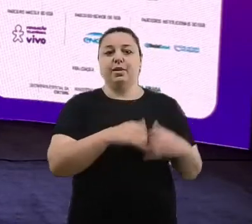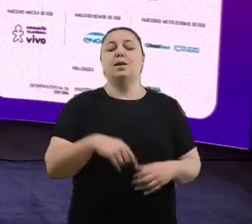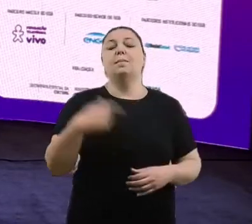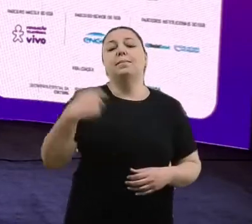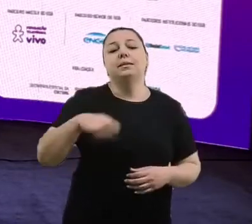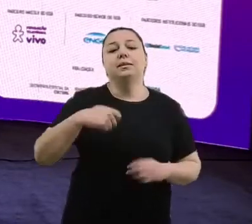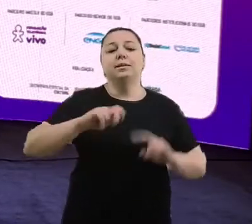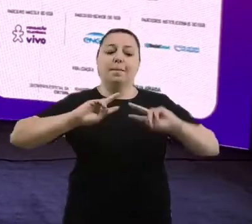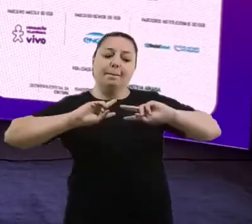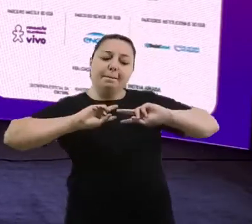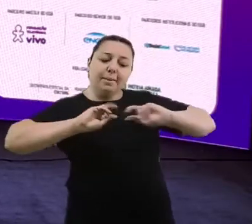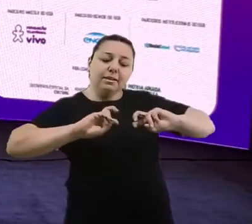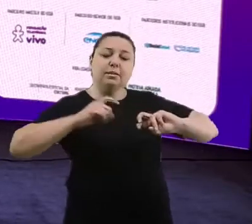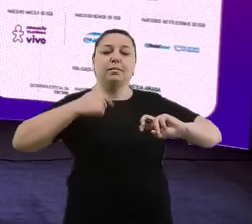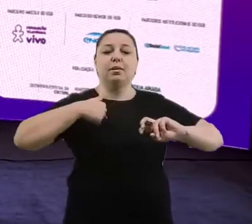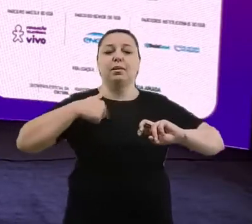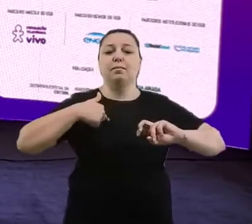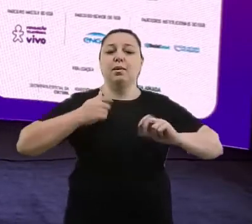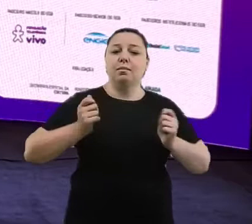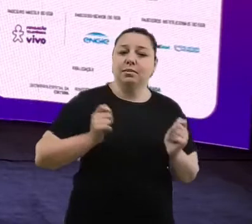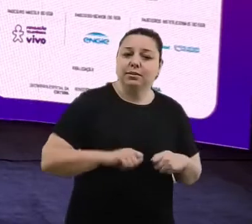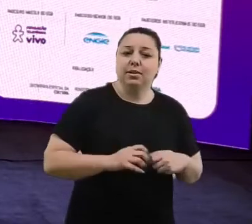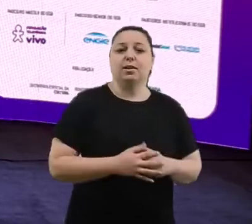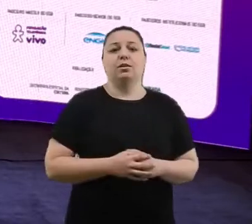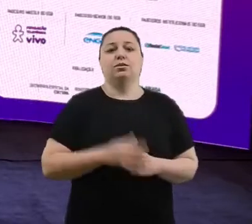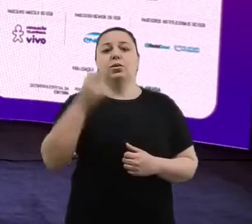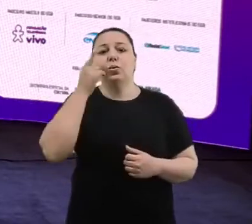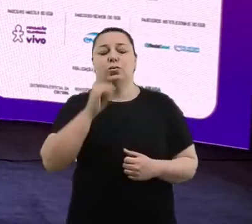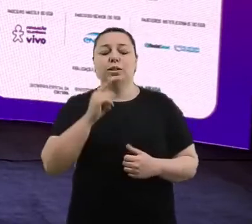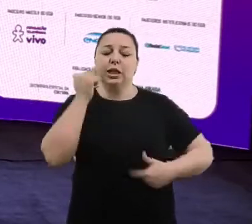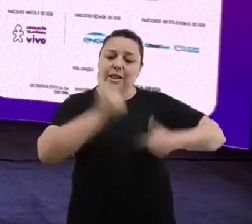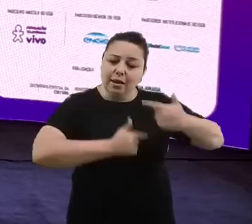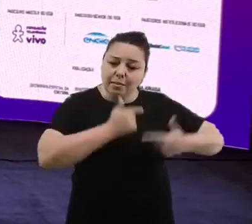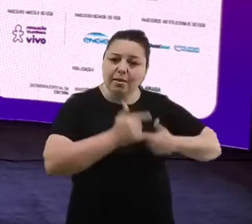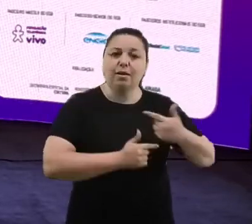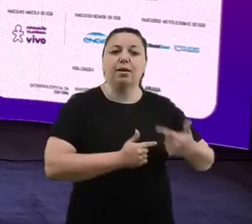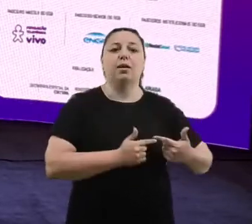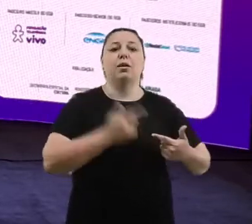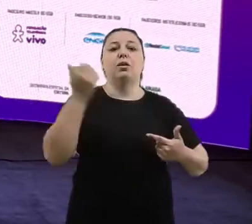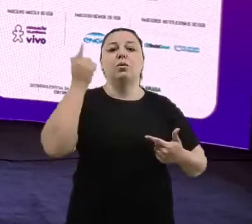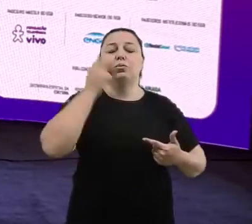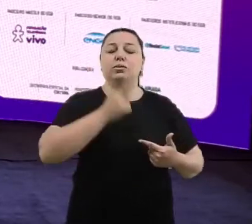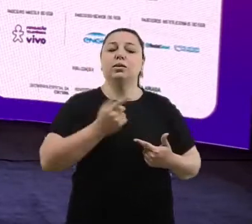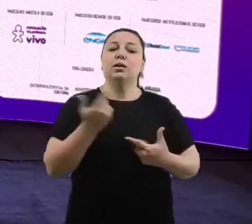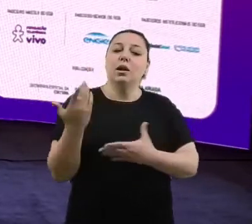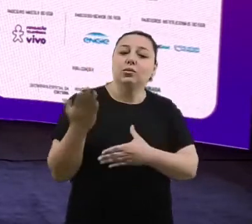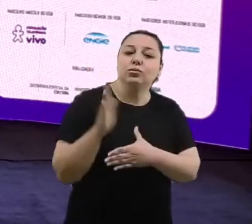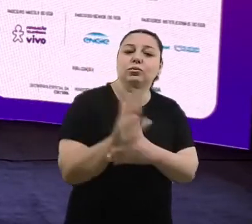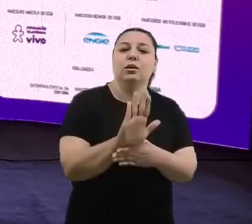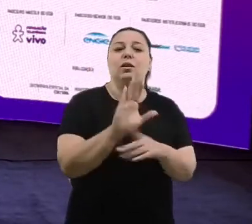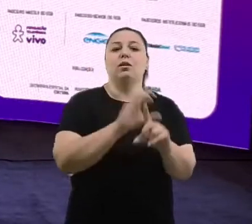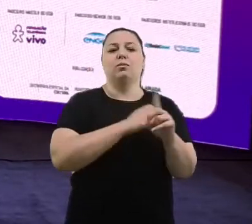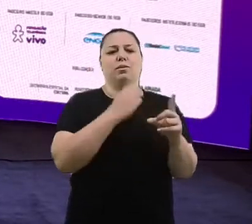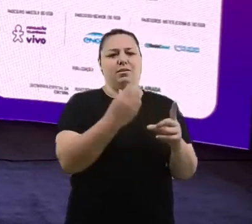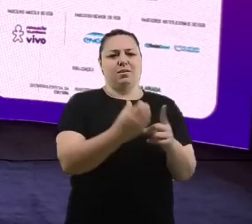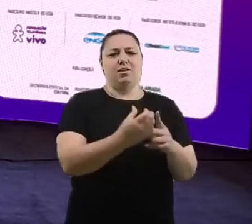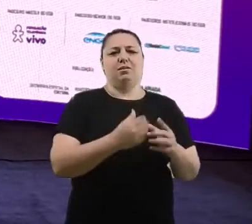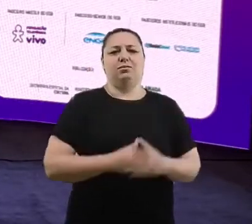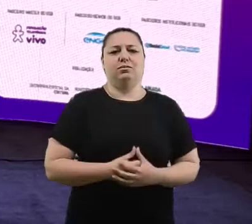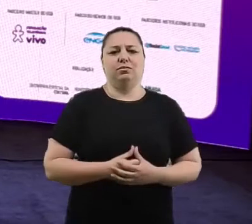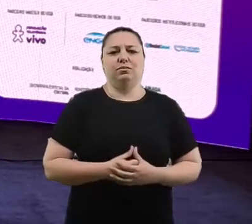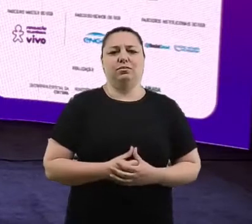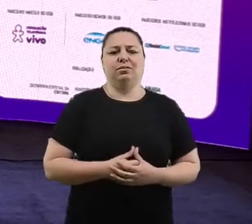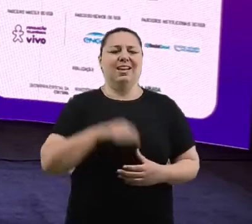tensões da vida, trabalhar de forma produtiva e contribuir para a comunidade. Isso é uma definição da OMS